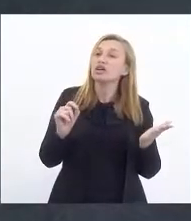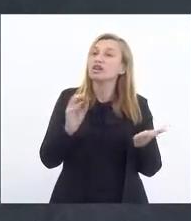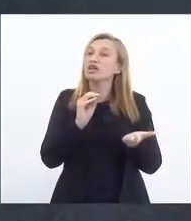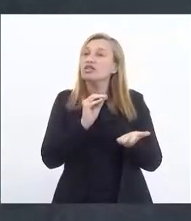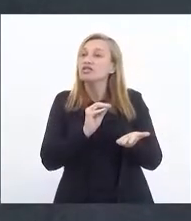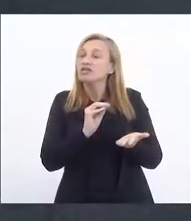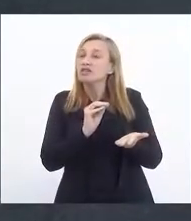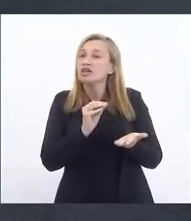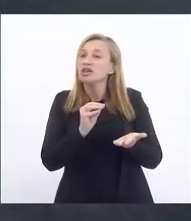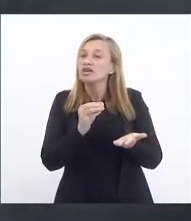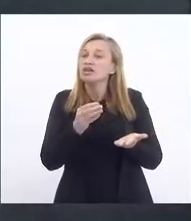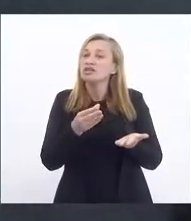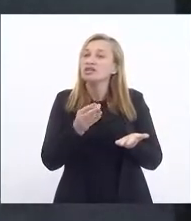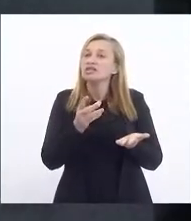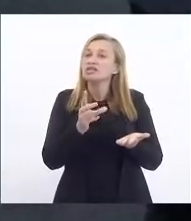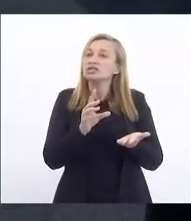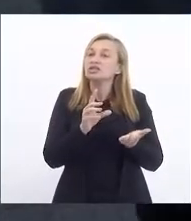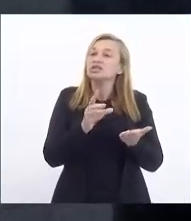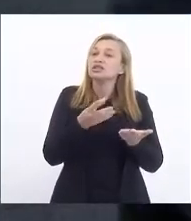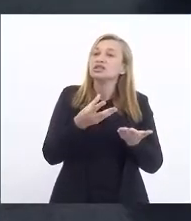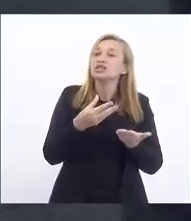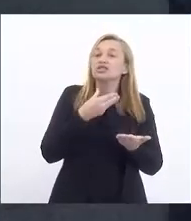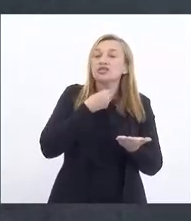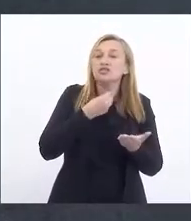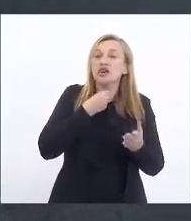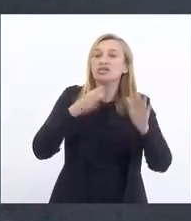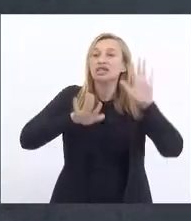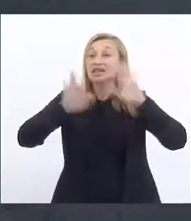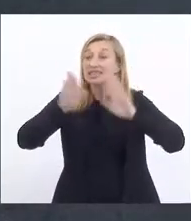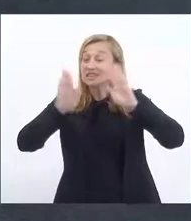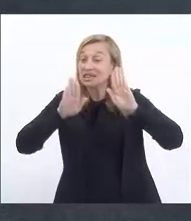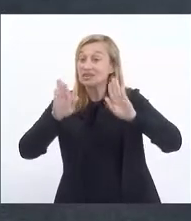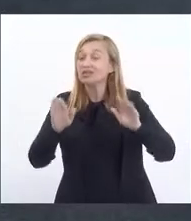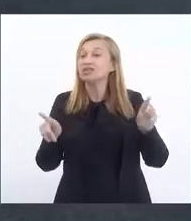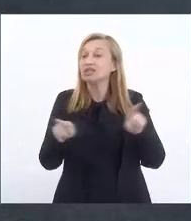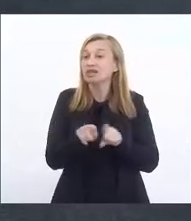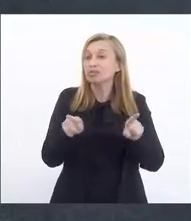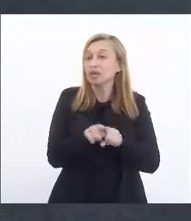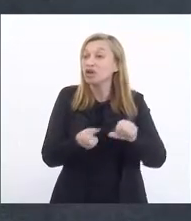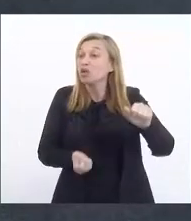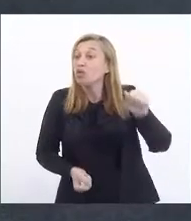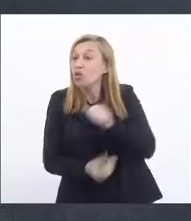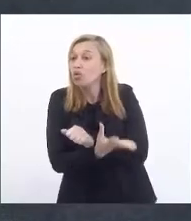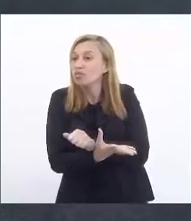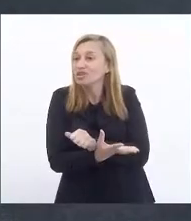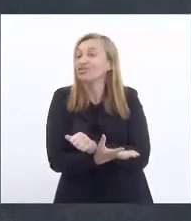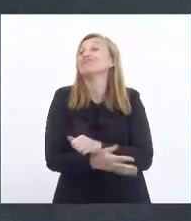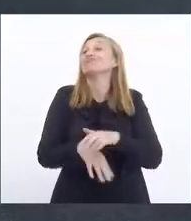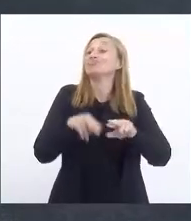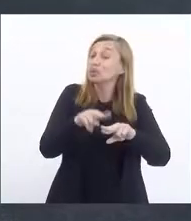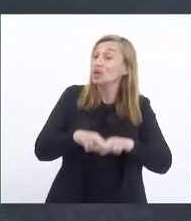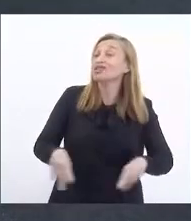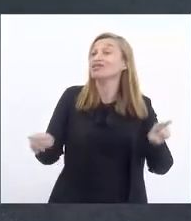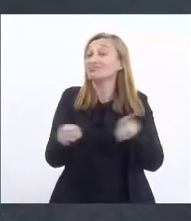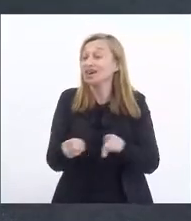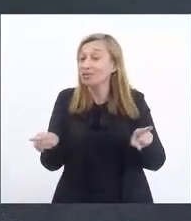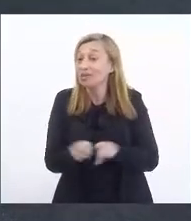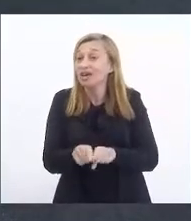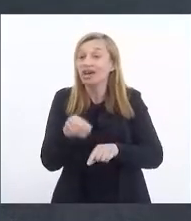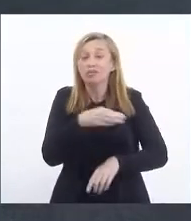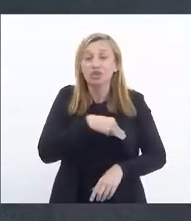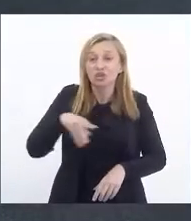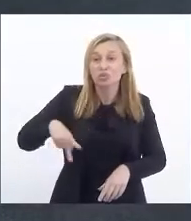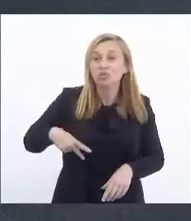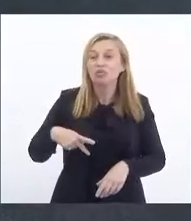falda licitatória estamos diante de casos de crime de corrupção por isso também o seu ministério